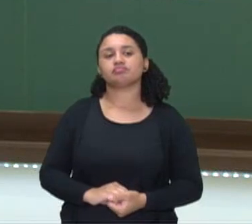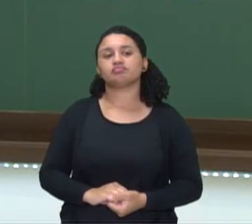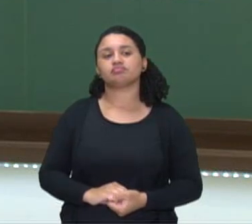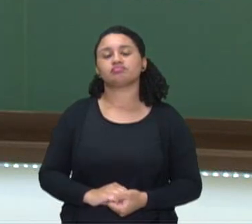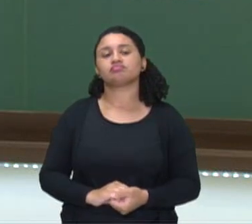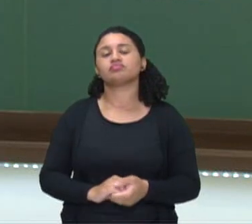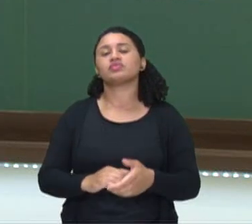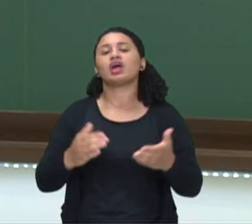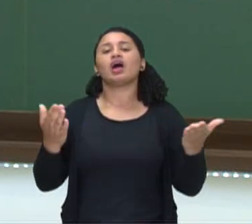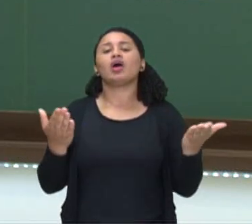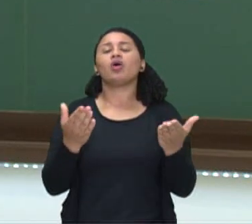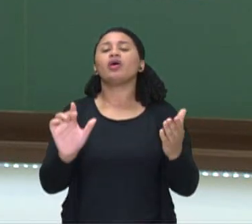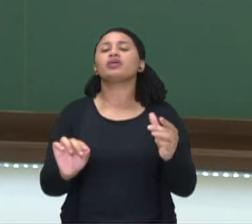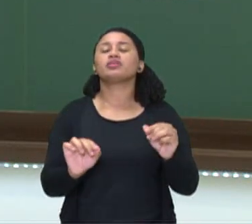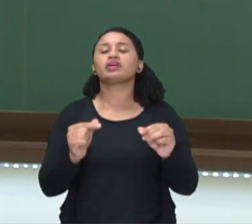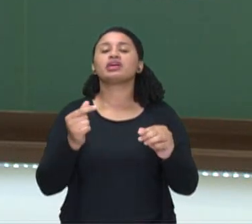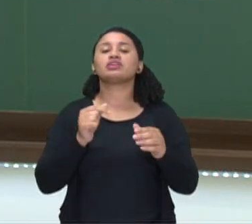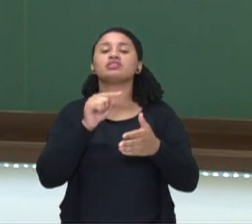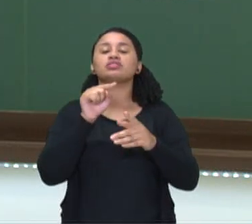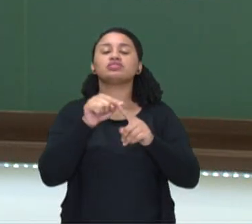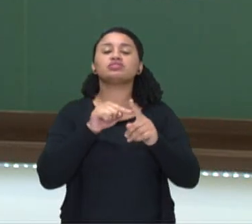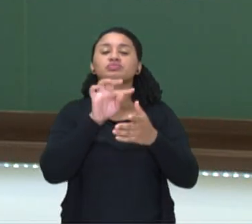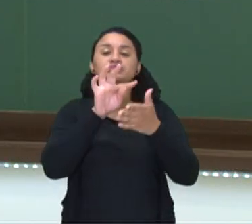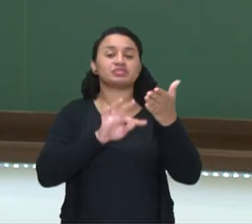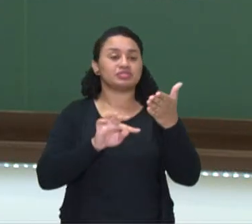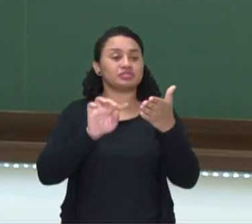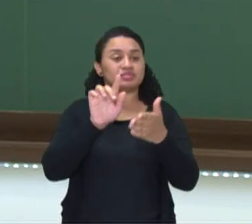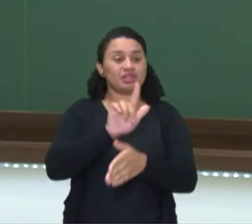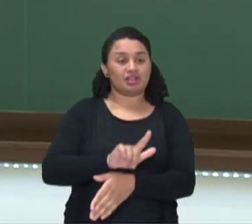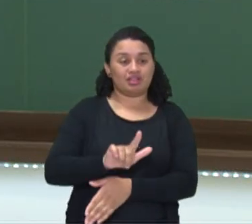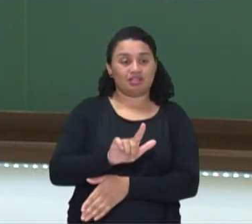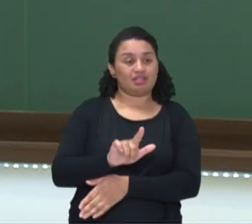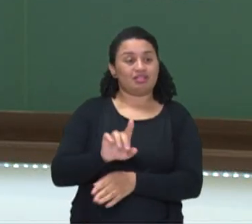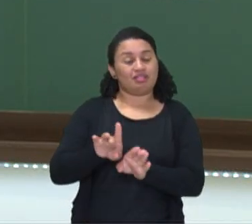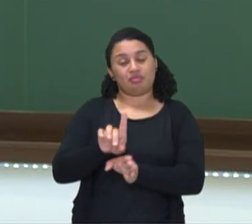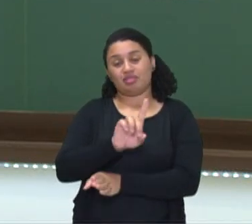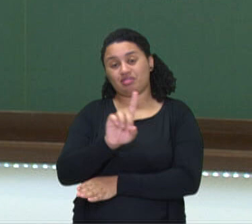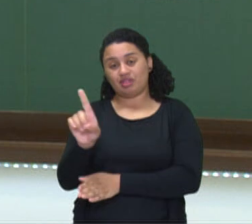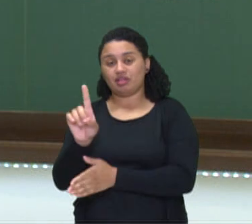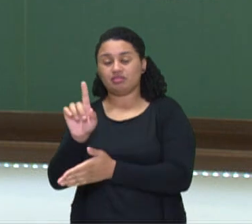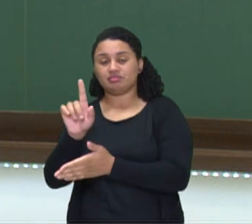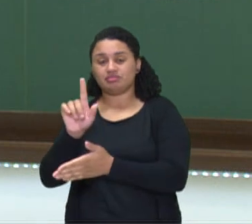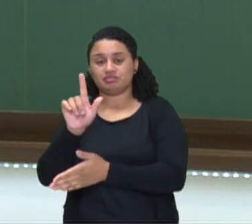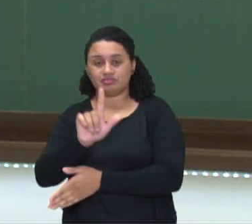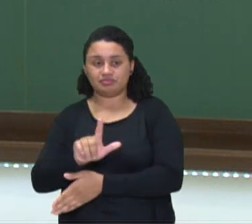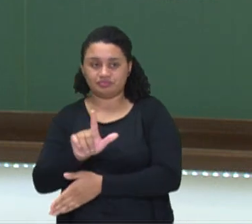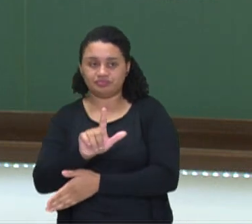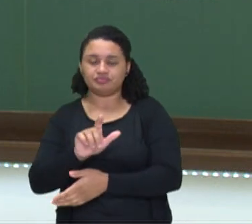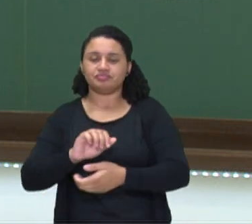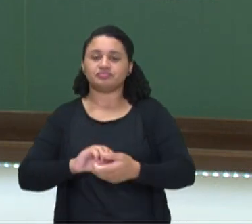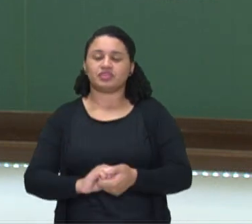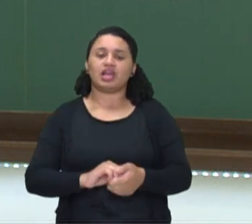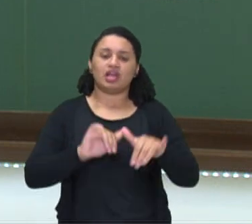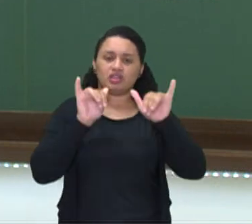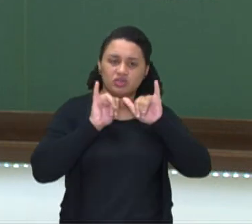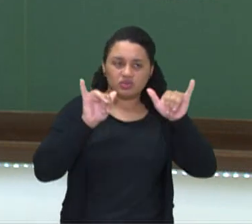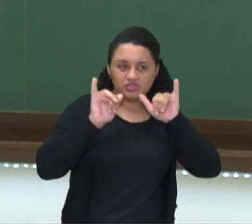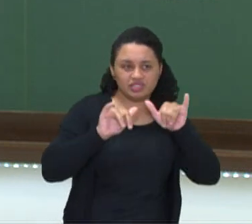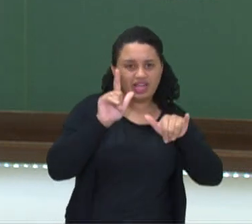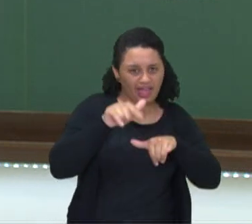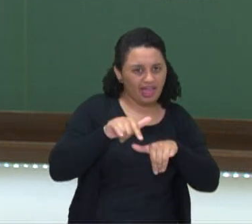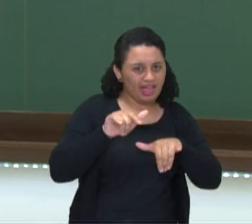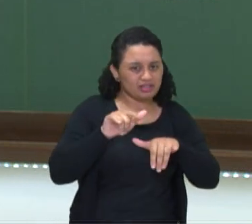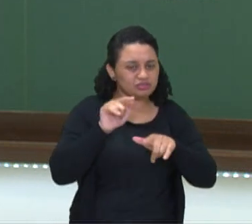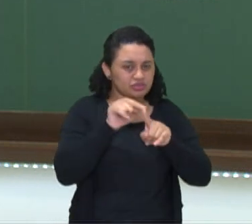Falando agora sobre textos literários e não literários. Isso mesmo, a notícia é um texto literário ou um texto